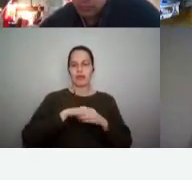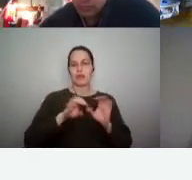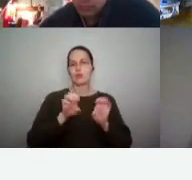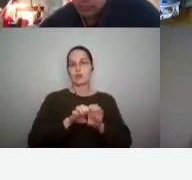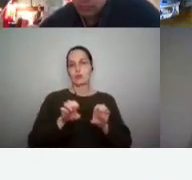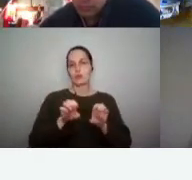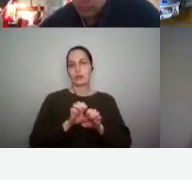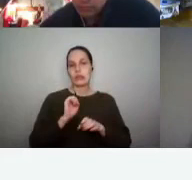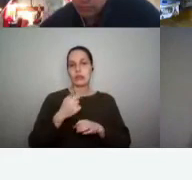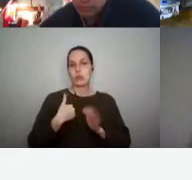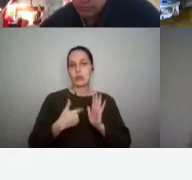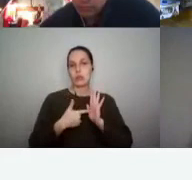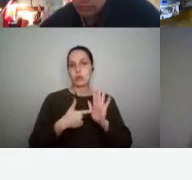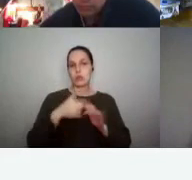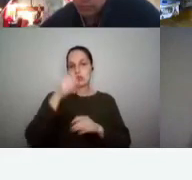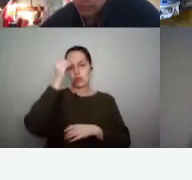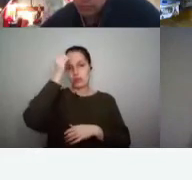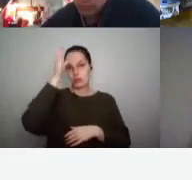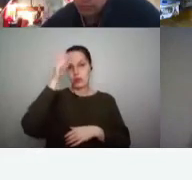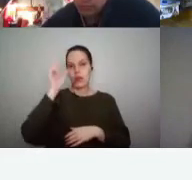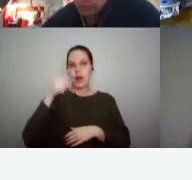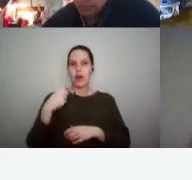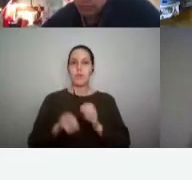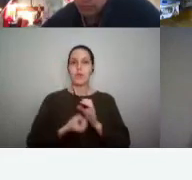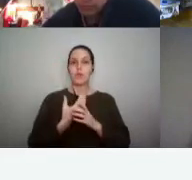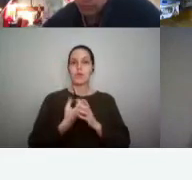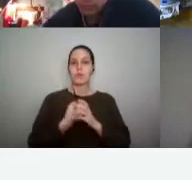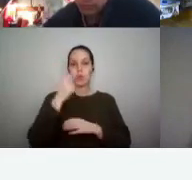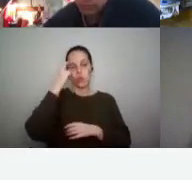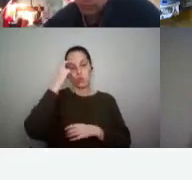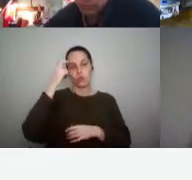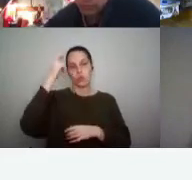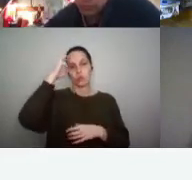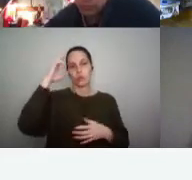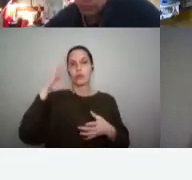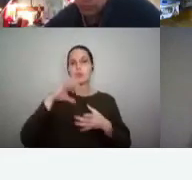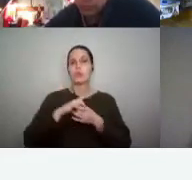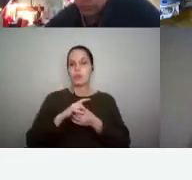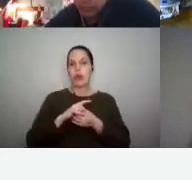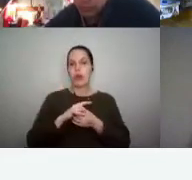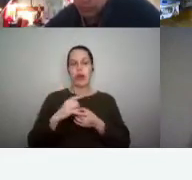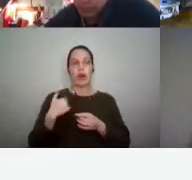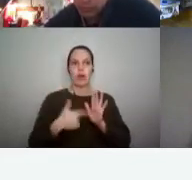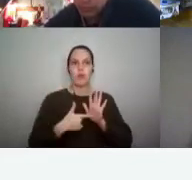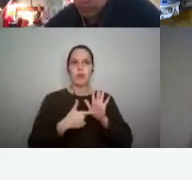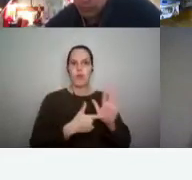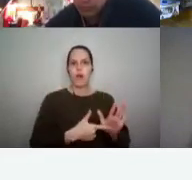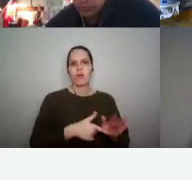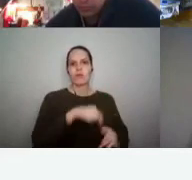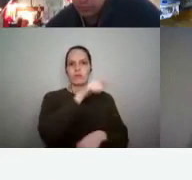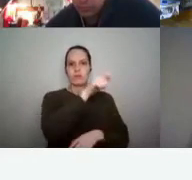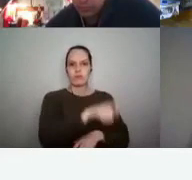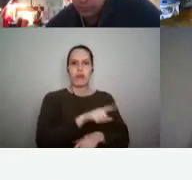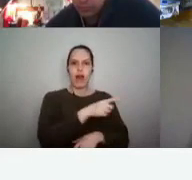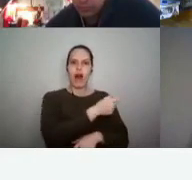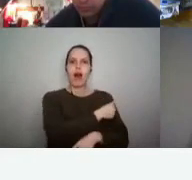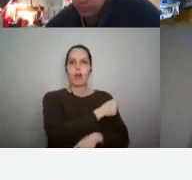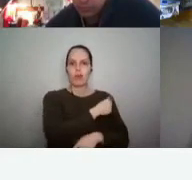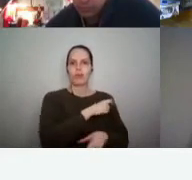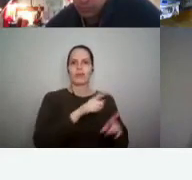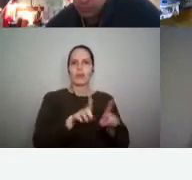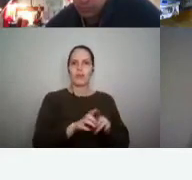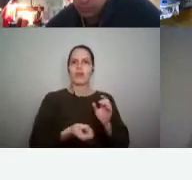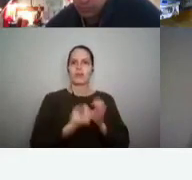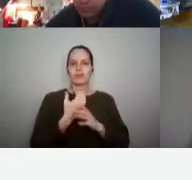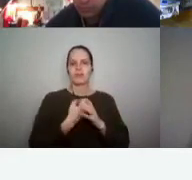o conhecimento é uma produção cultural, eu chamo o aluno também para mostrar que ele também é um produtor cultural, né? Ele também é um sujeito